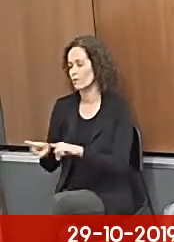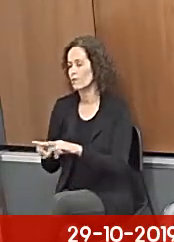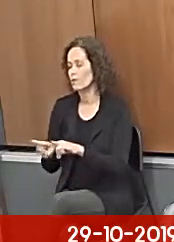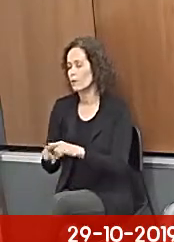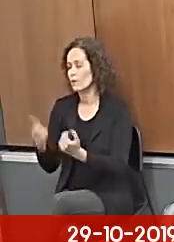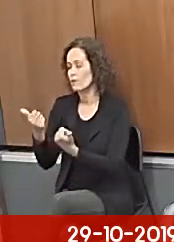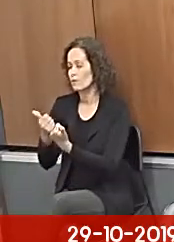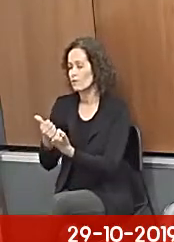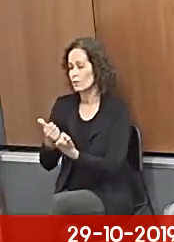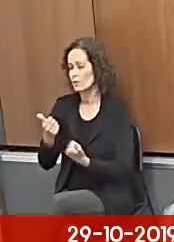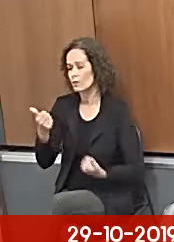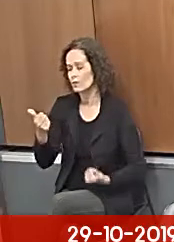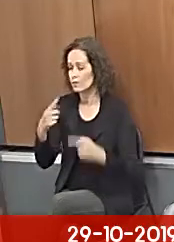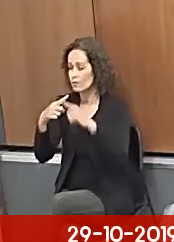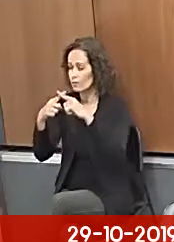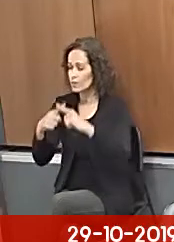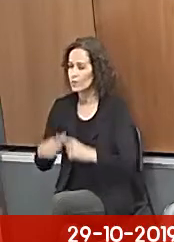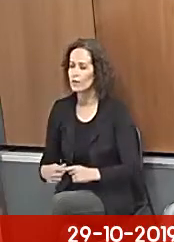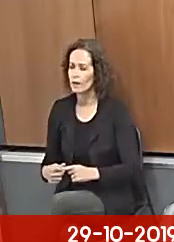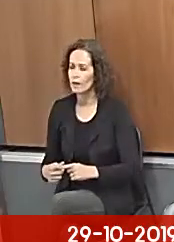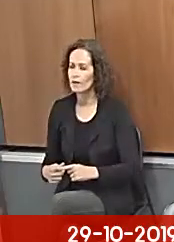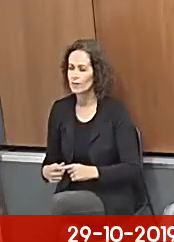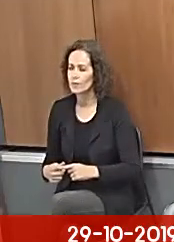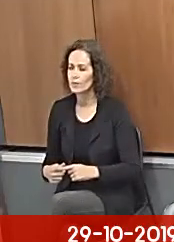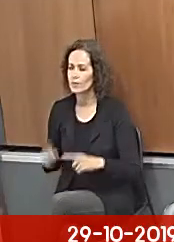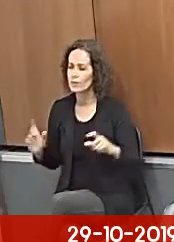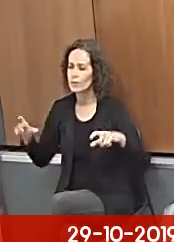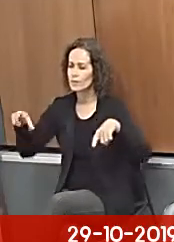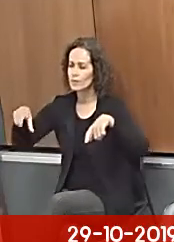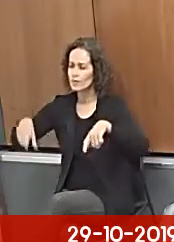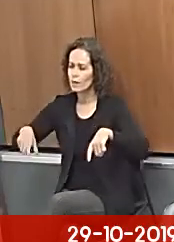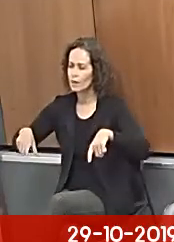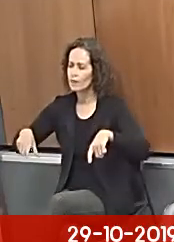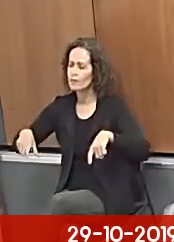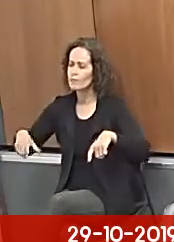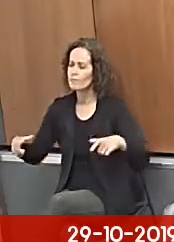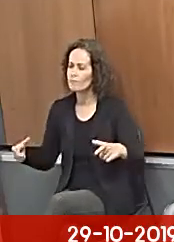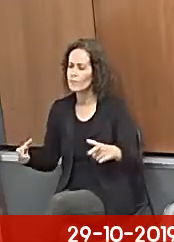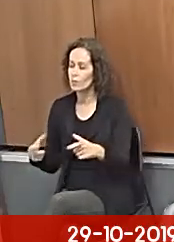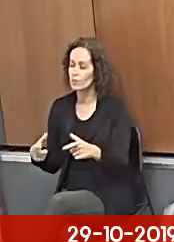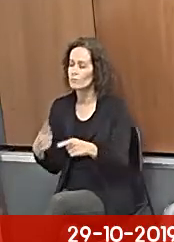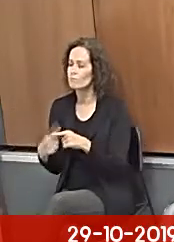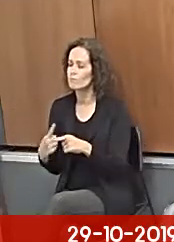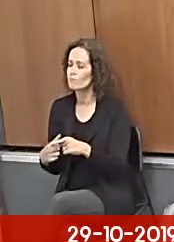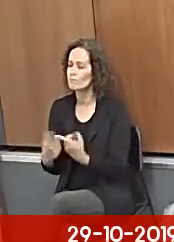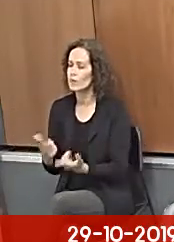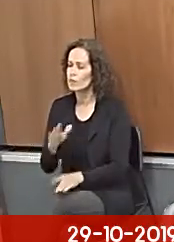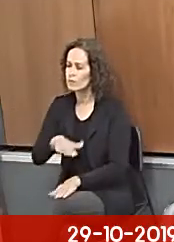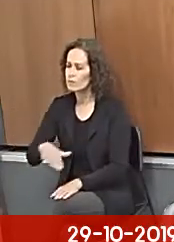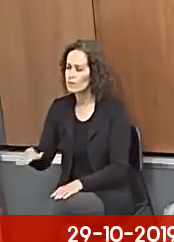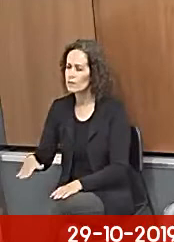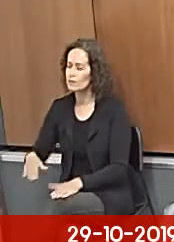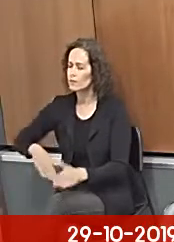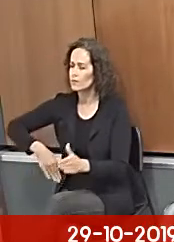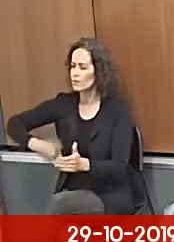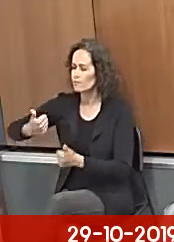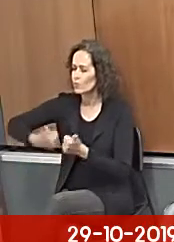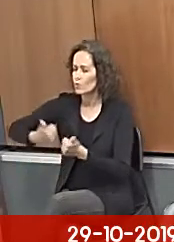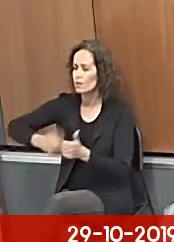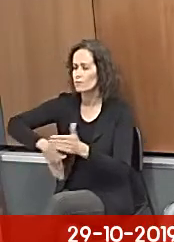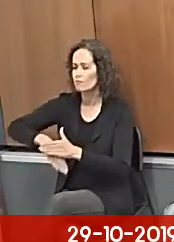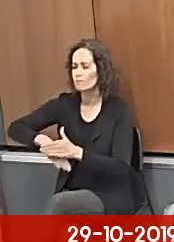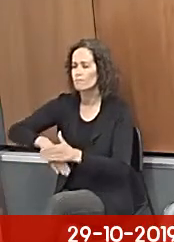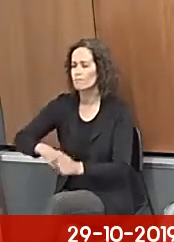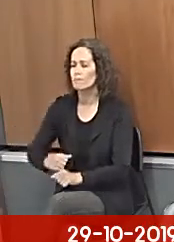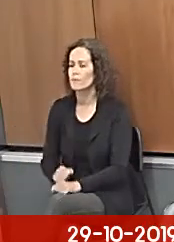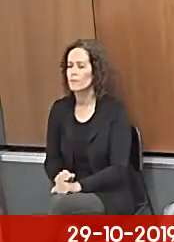no estádio, tá vendo? É, ali num campo bem menor, porque é para criança, tem meninos jogando ali. E